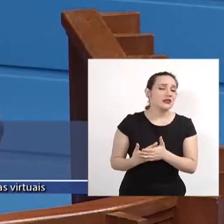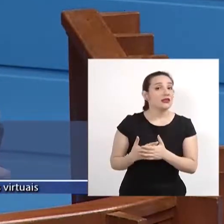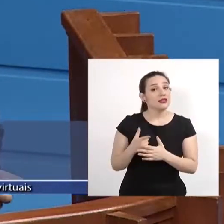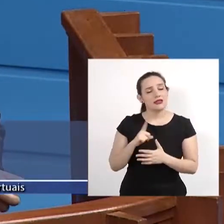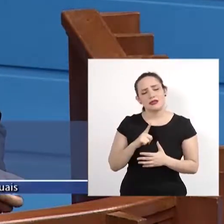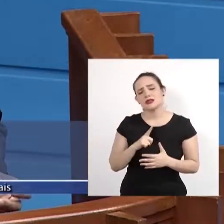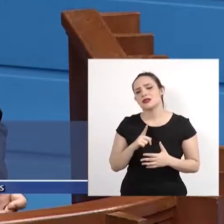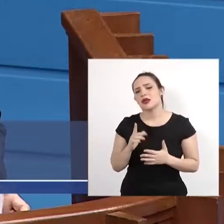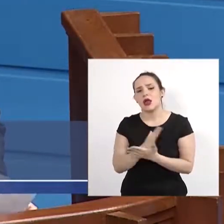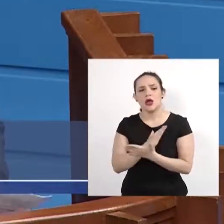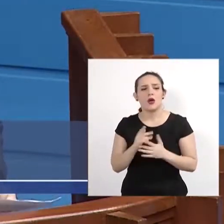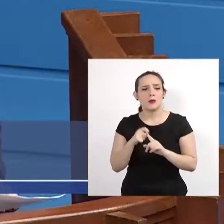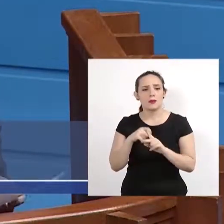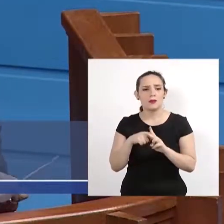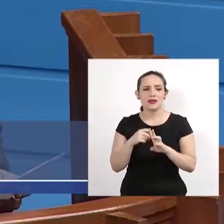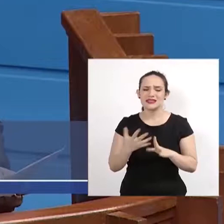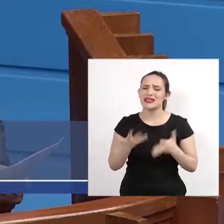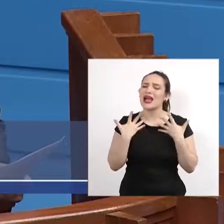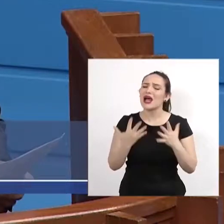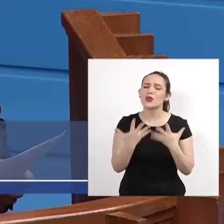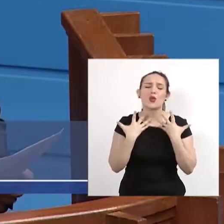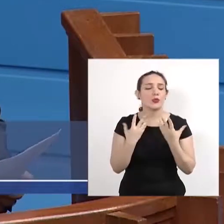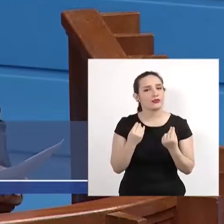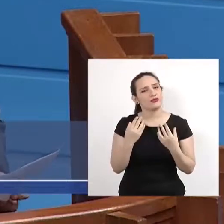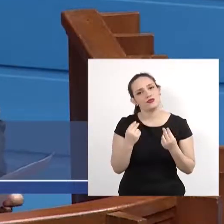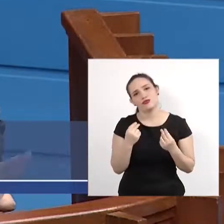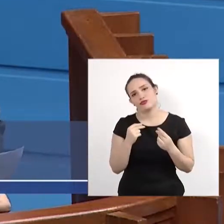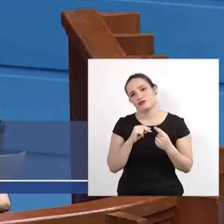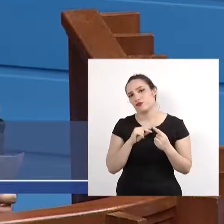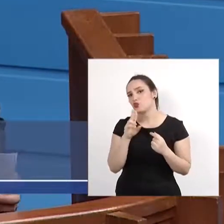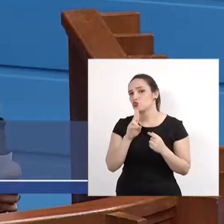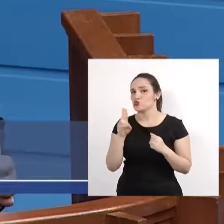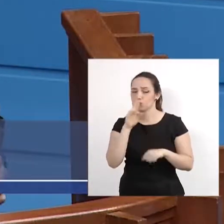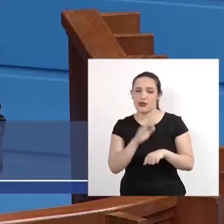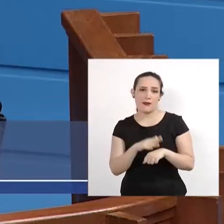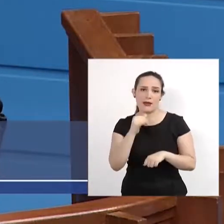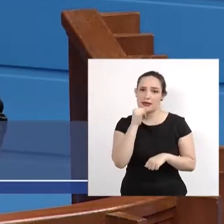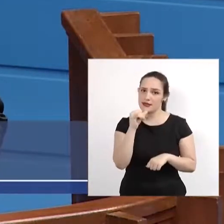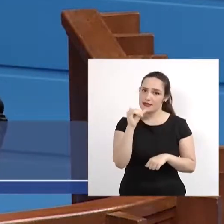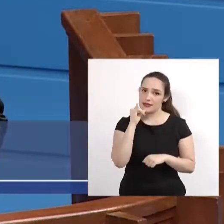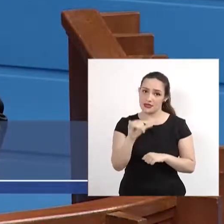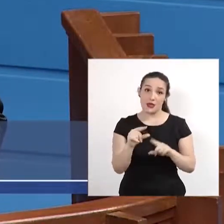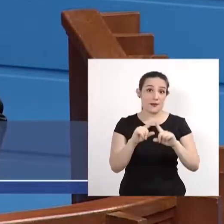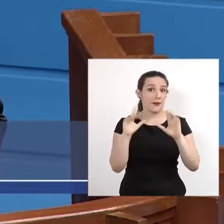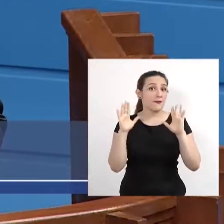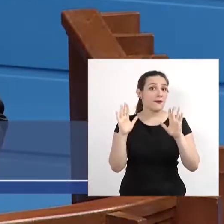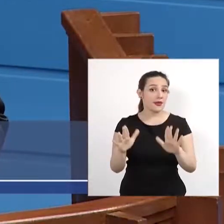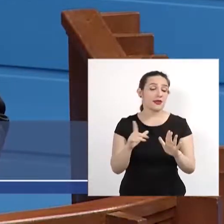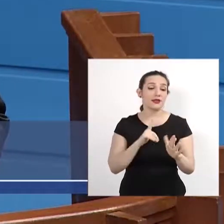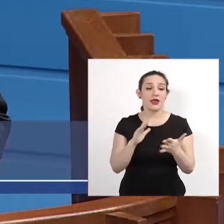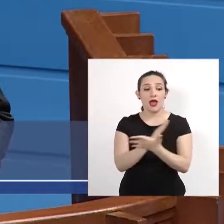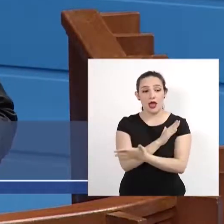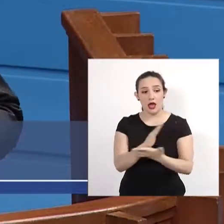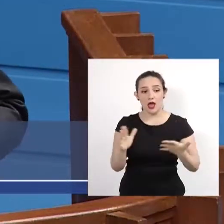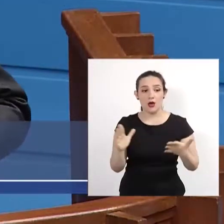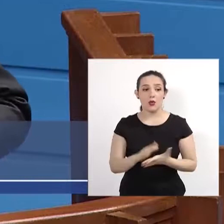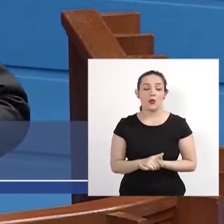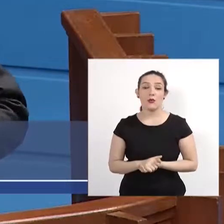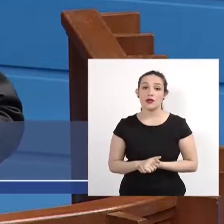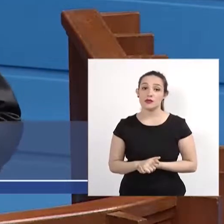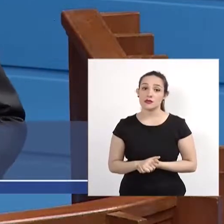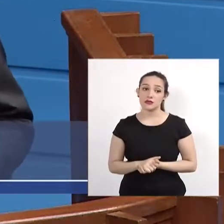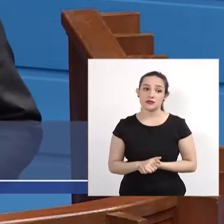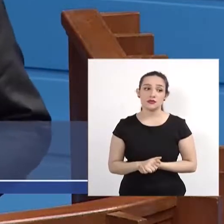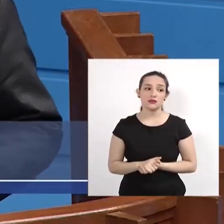em meses muito quentes. Mas nós temos algumas questões que